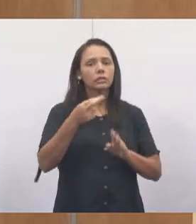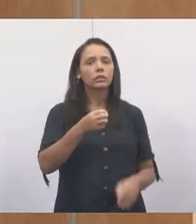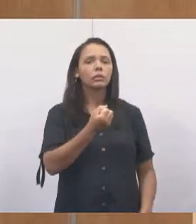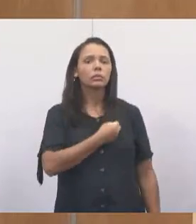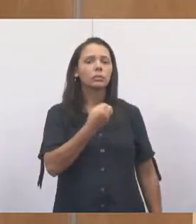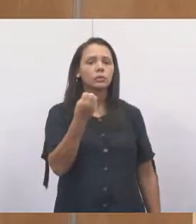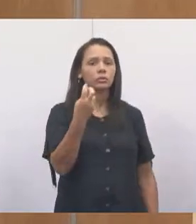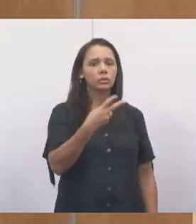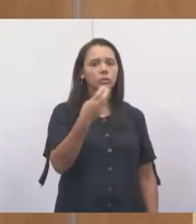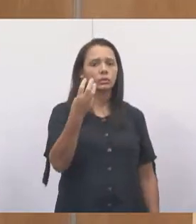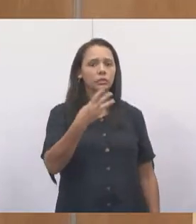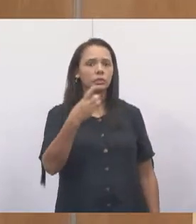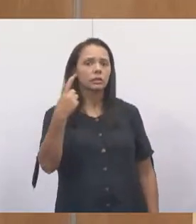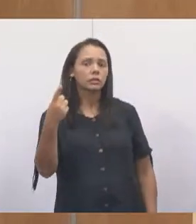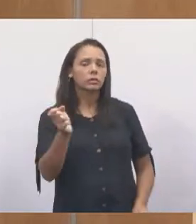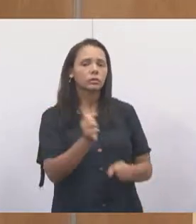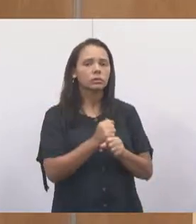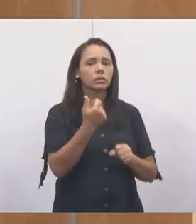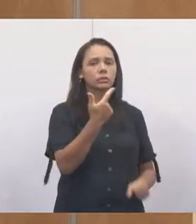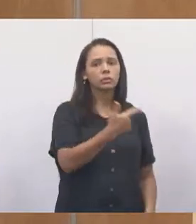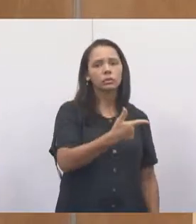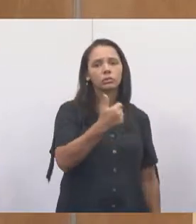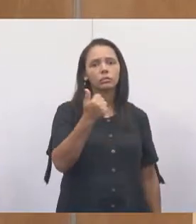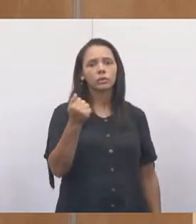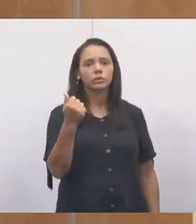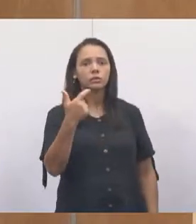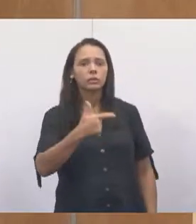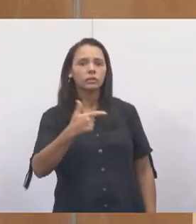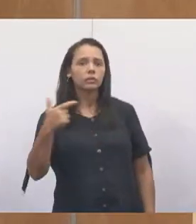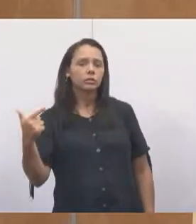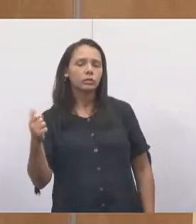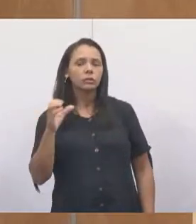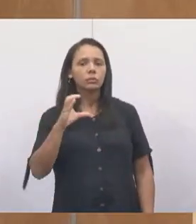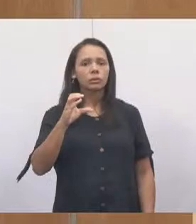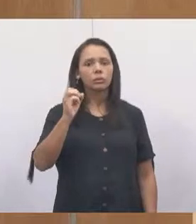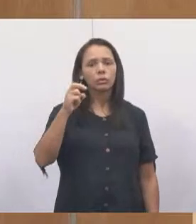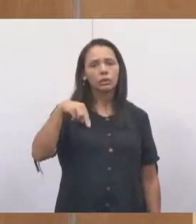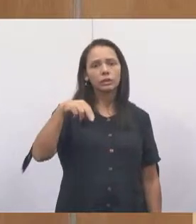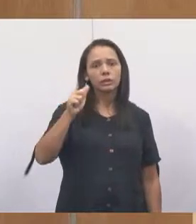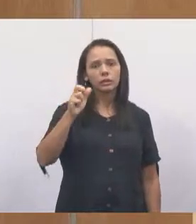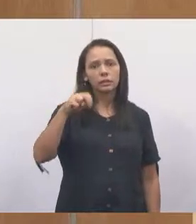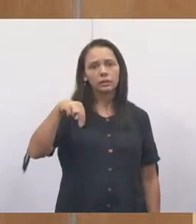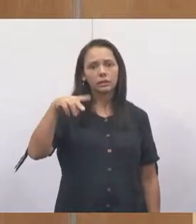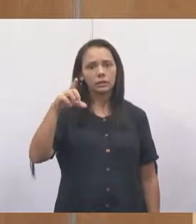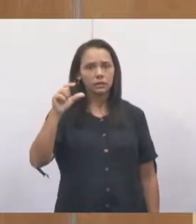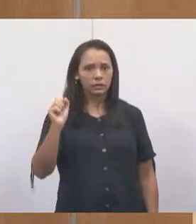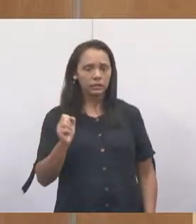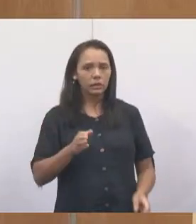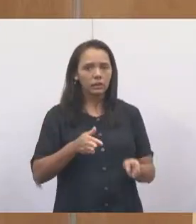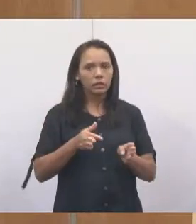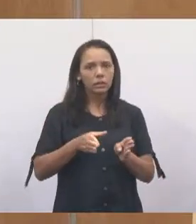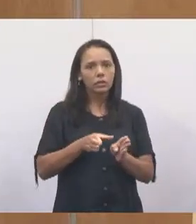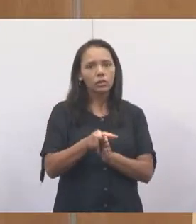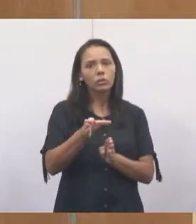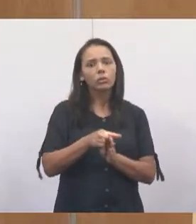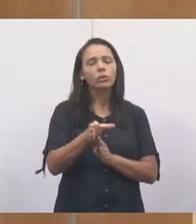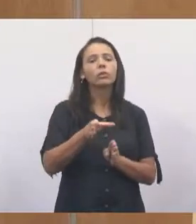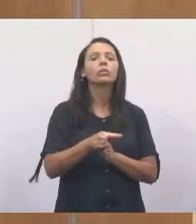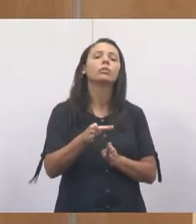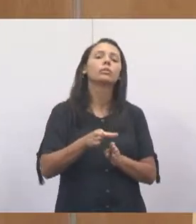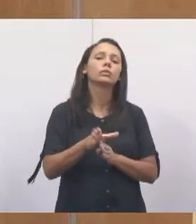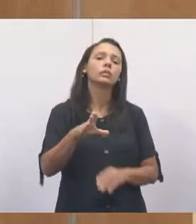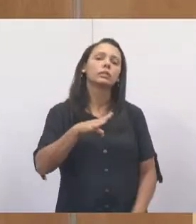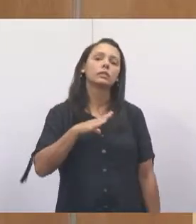231 de 2022 do CONANDA, que é o Conselho Nacional dos Direitos das Crianças e